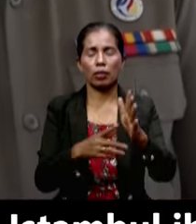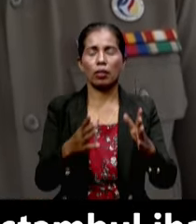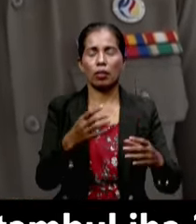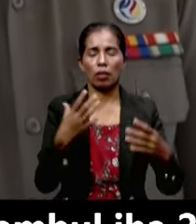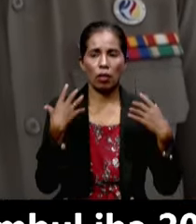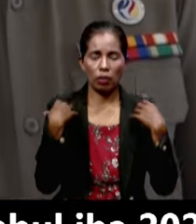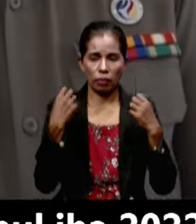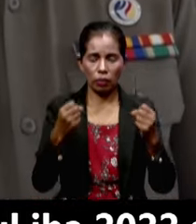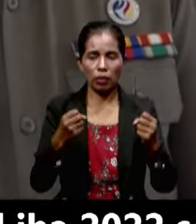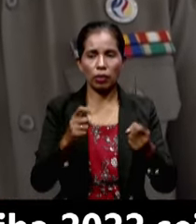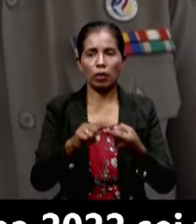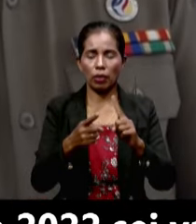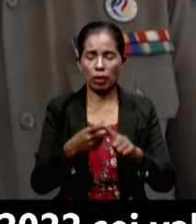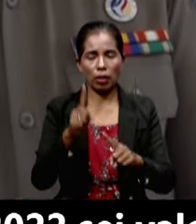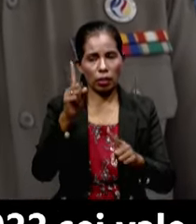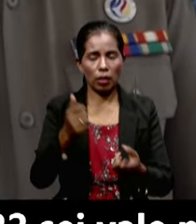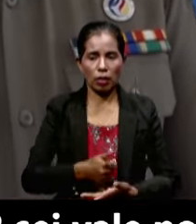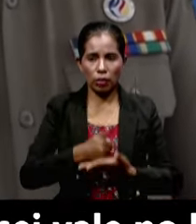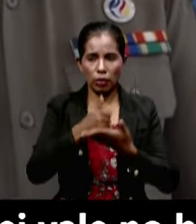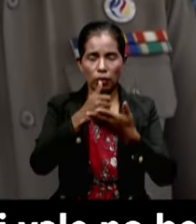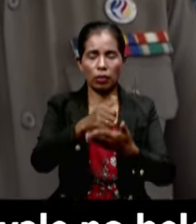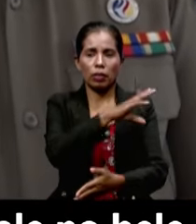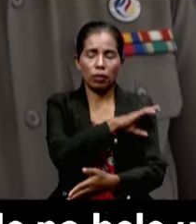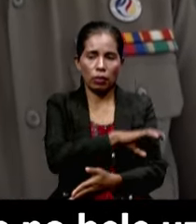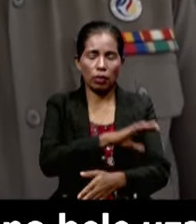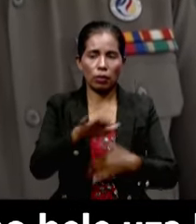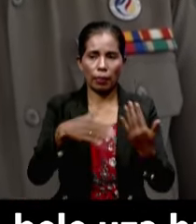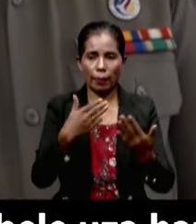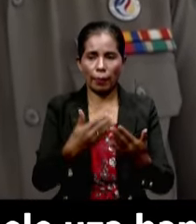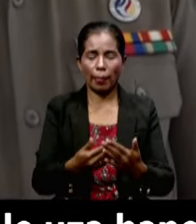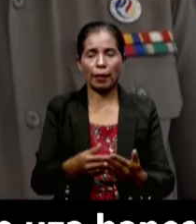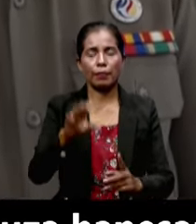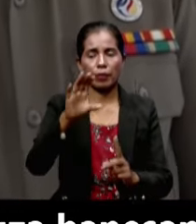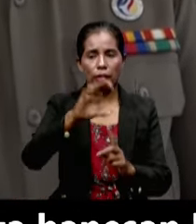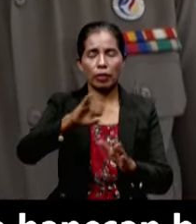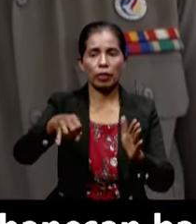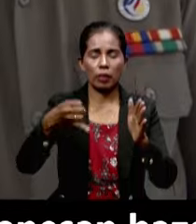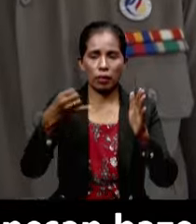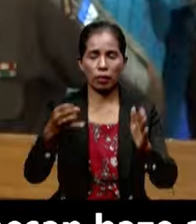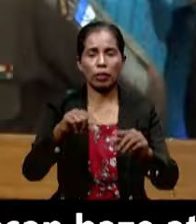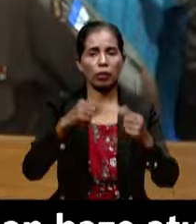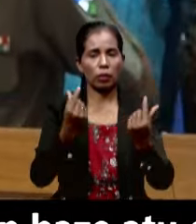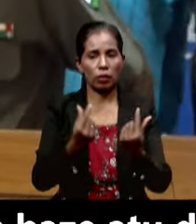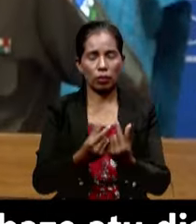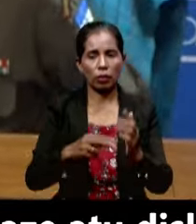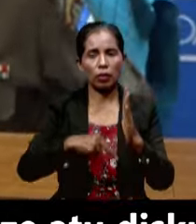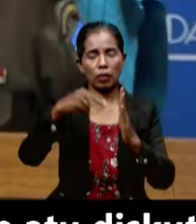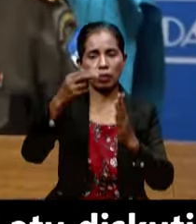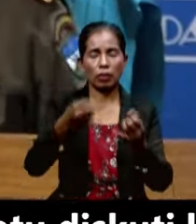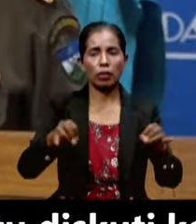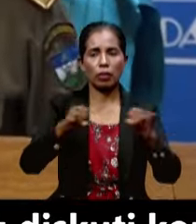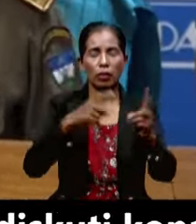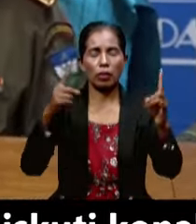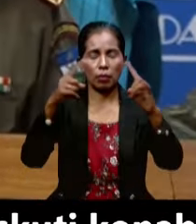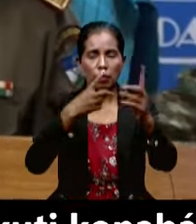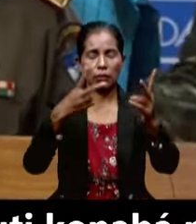ida aturune apoio ba iha segurança ninia. Antes né coordenador geral interino equipa alto nível institucional ba visita